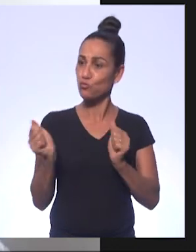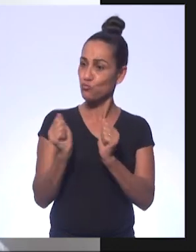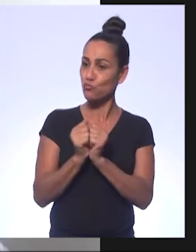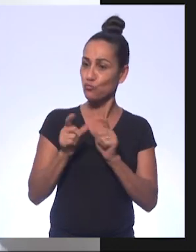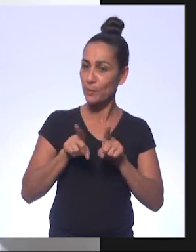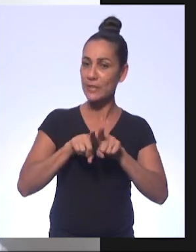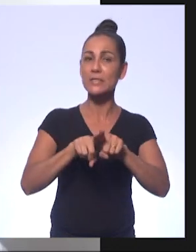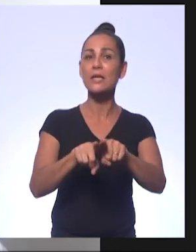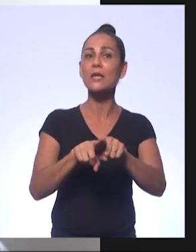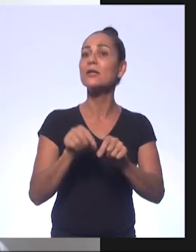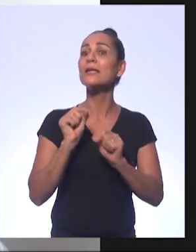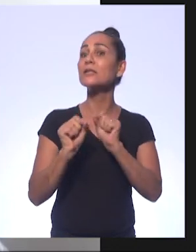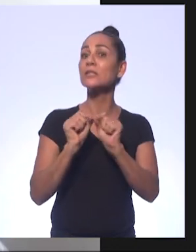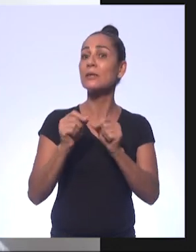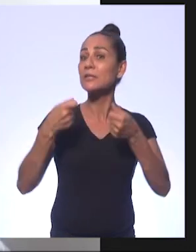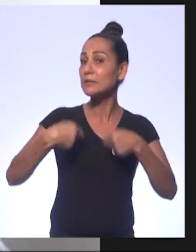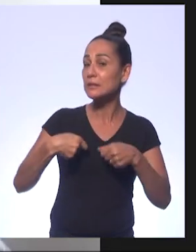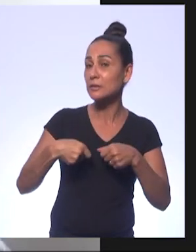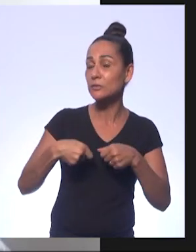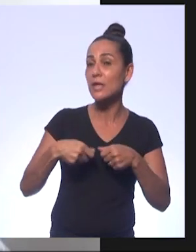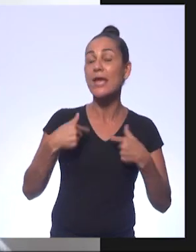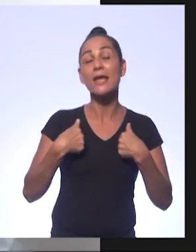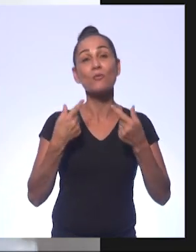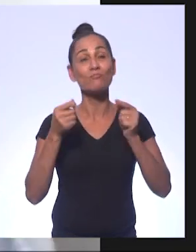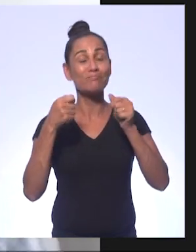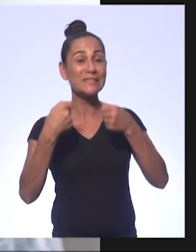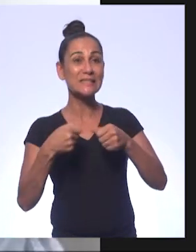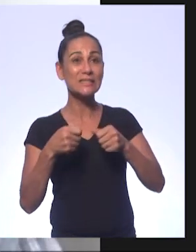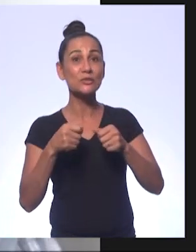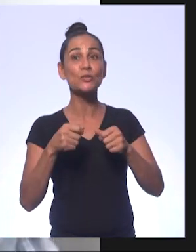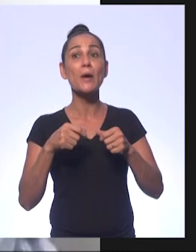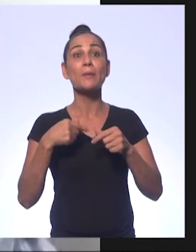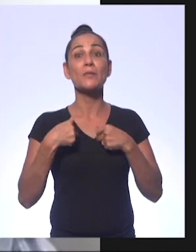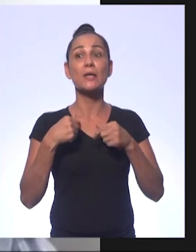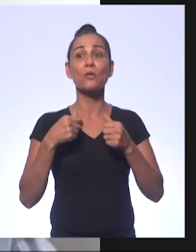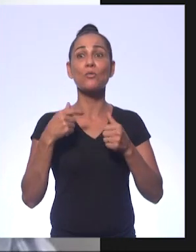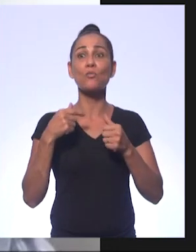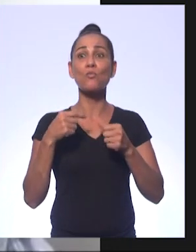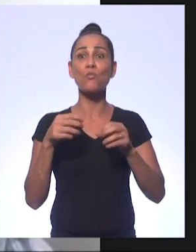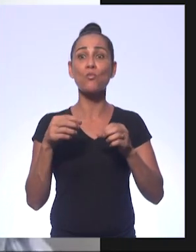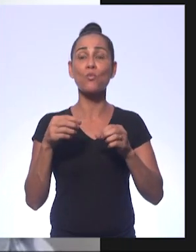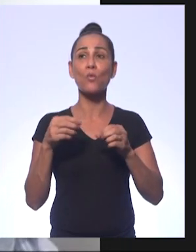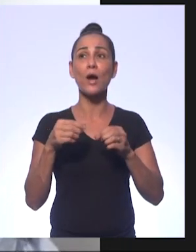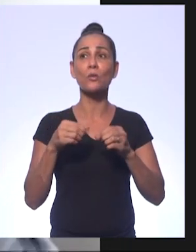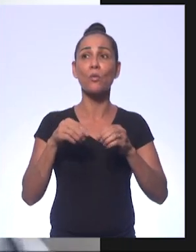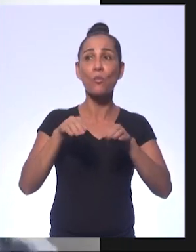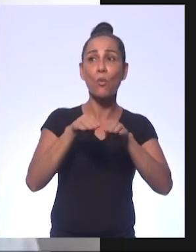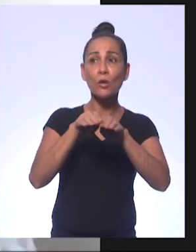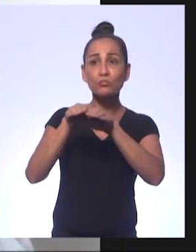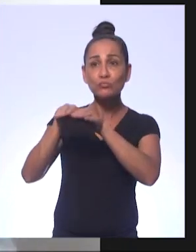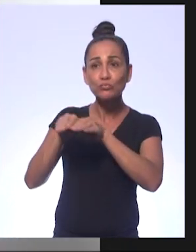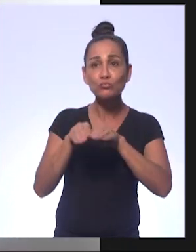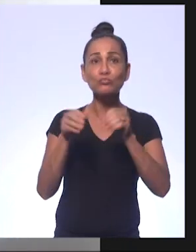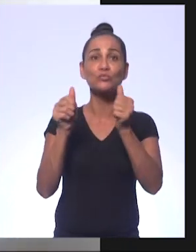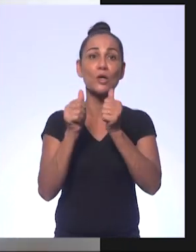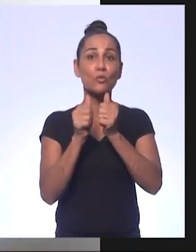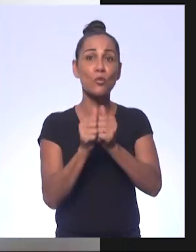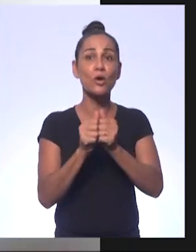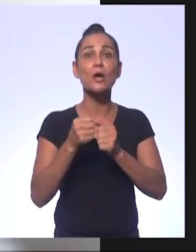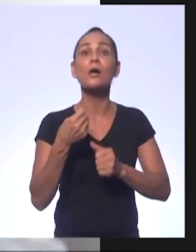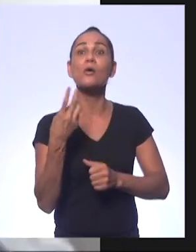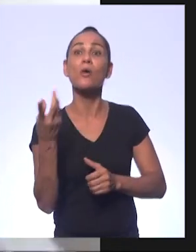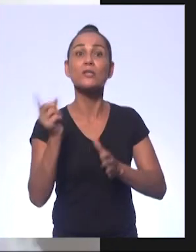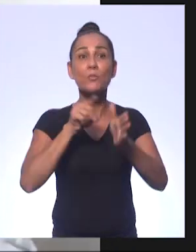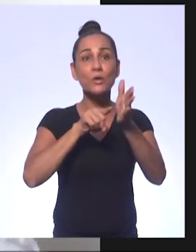eu diria, o que nós estamos precisando? Eu preciso ter um grande acordo pedagógico para dizer quais são as perguntas